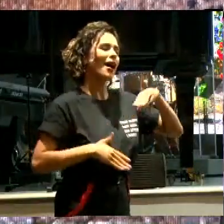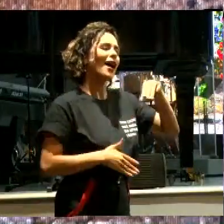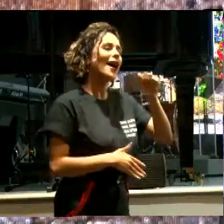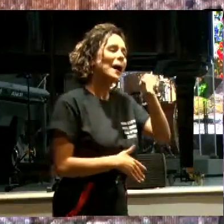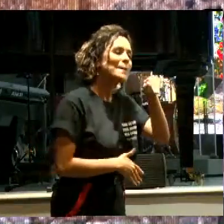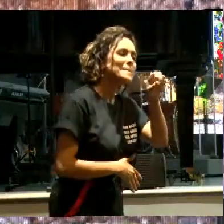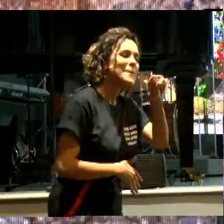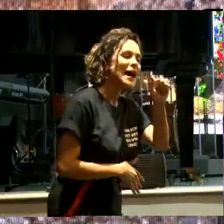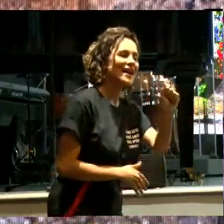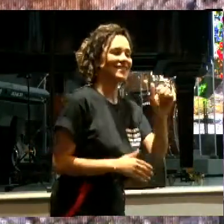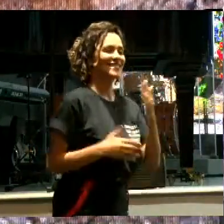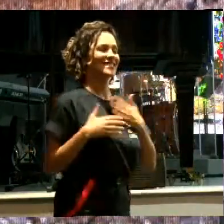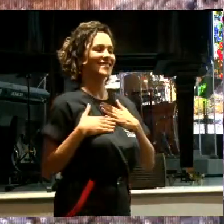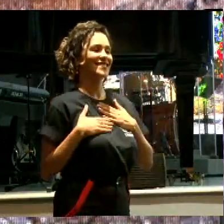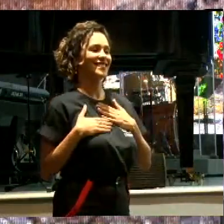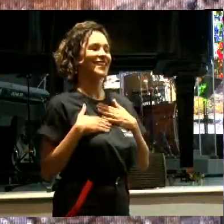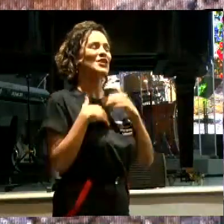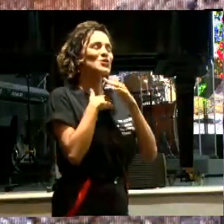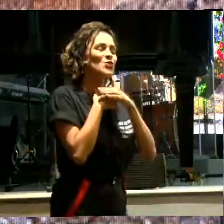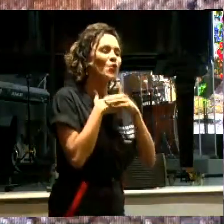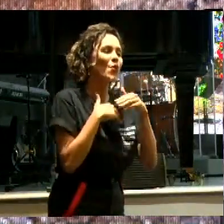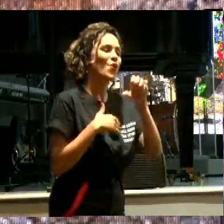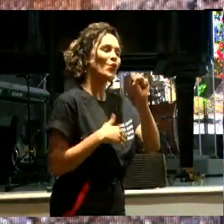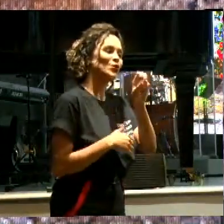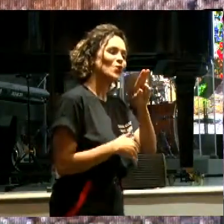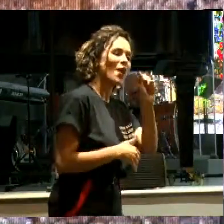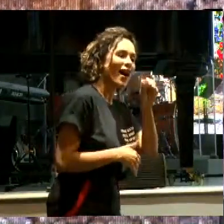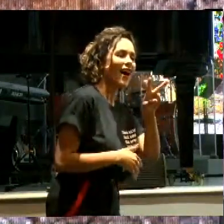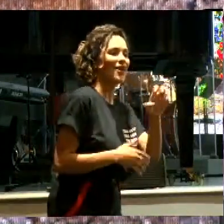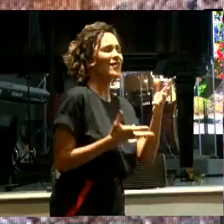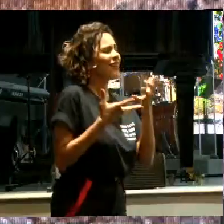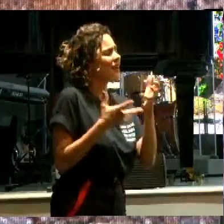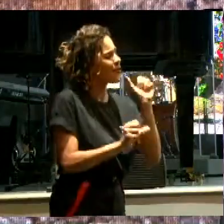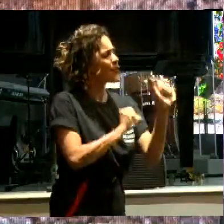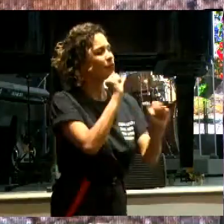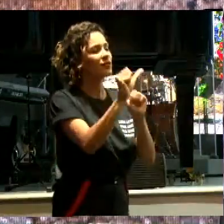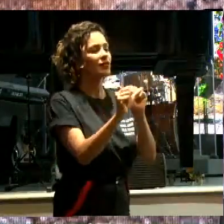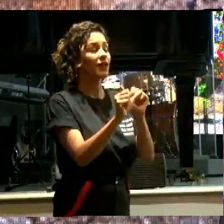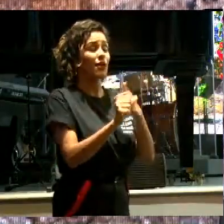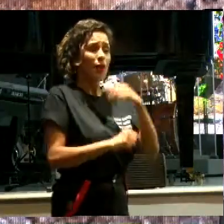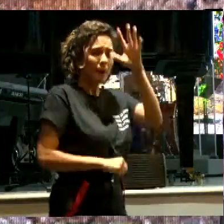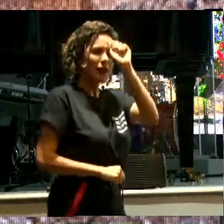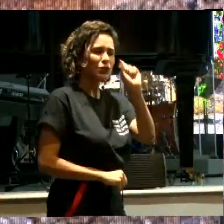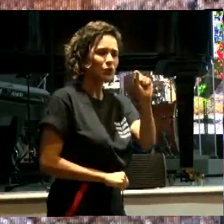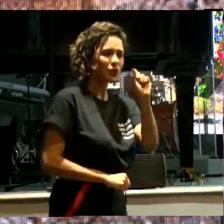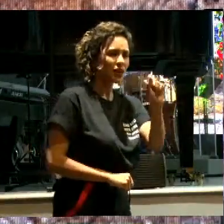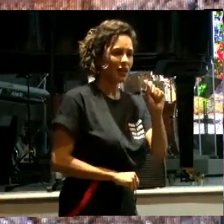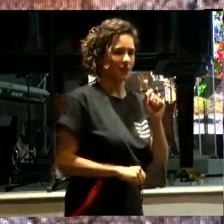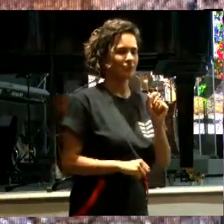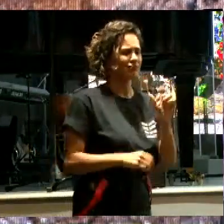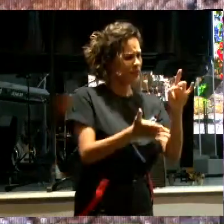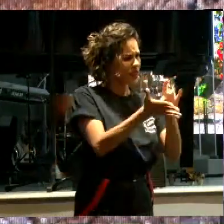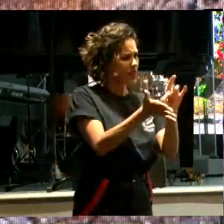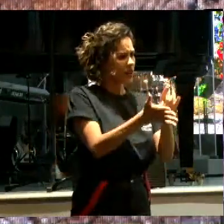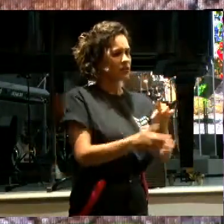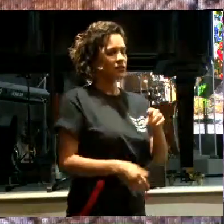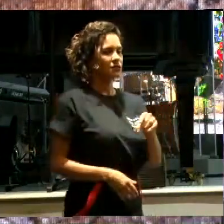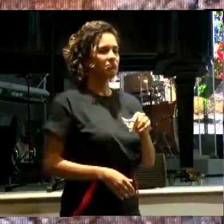Eu aprendi uma coisa que é muito real. Deus, Ele não quer perfeição de nós. Ele quer